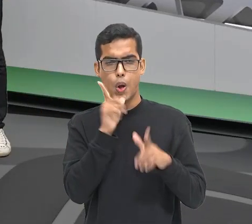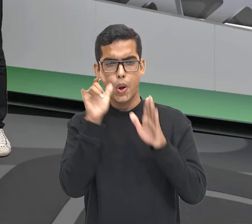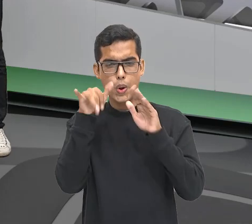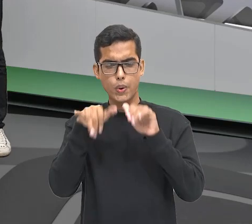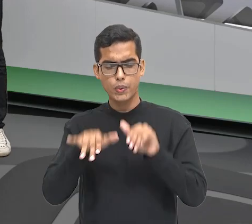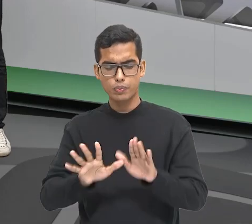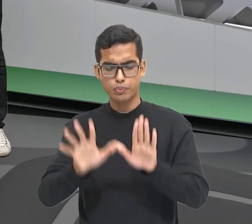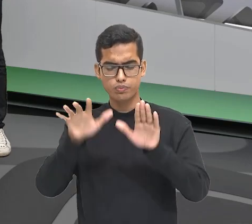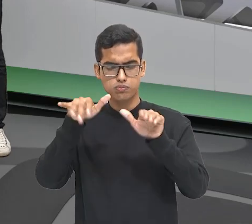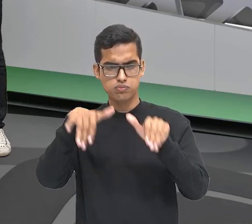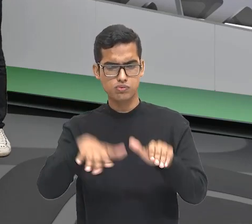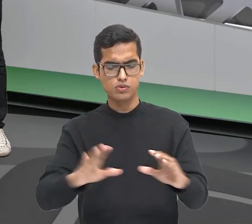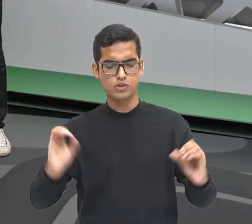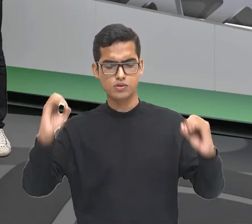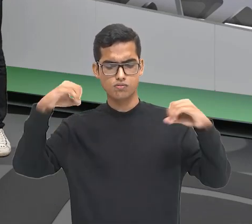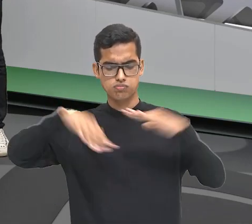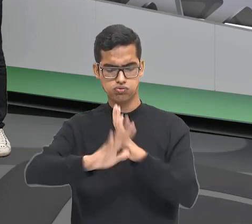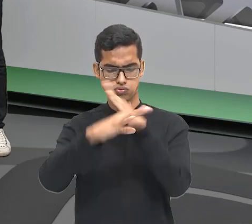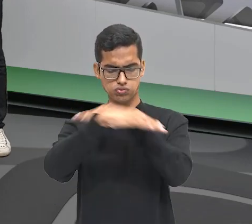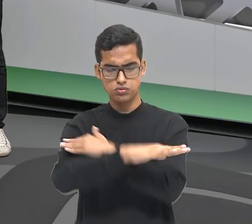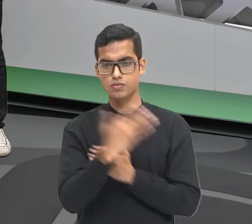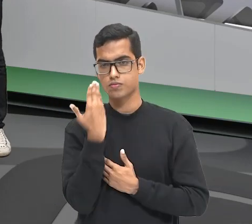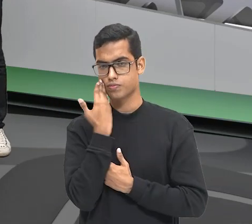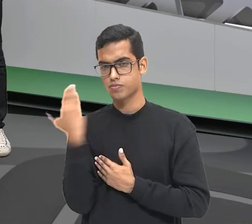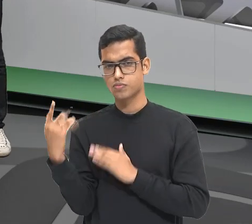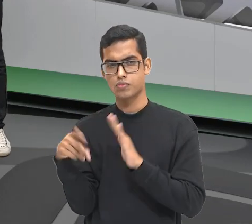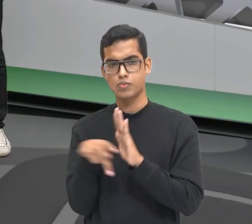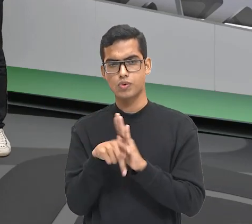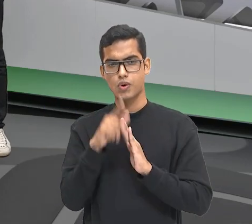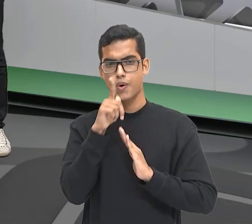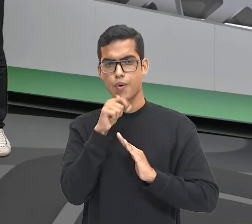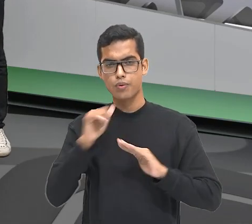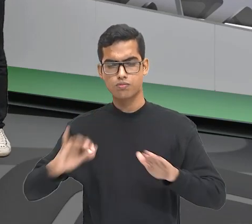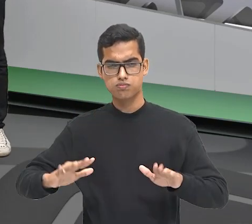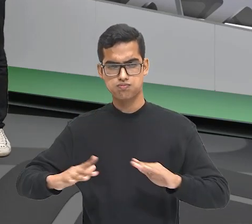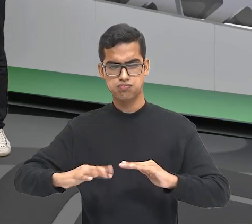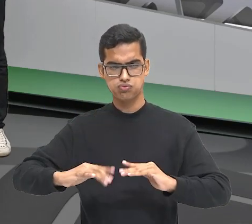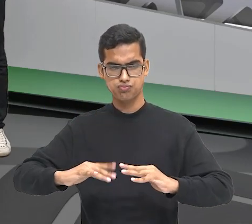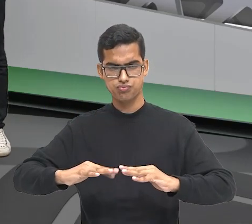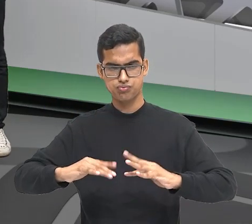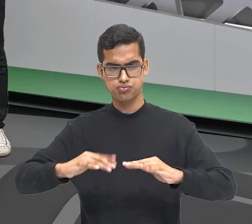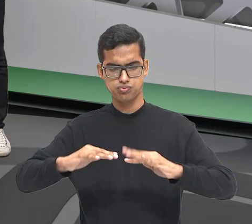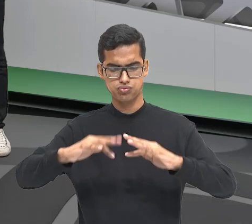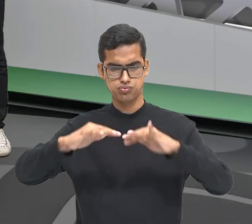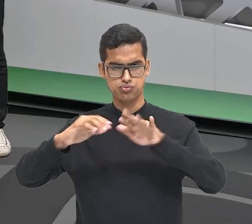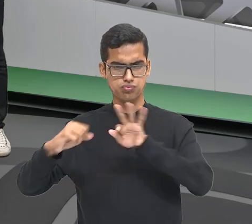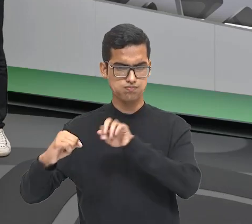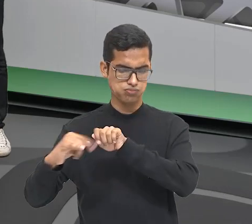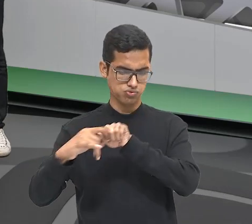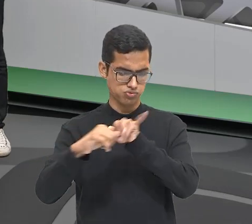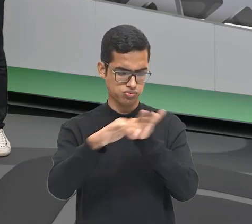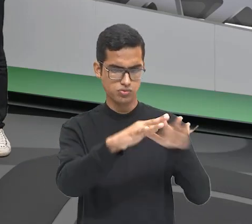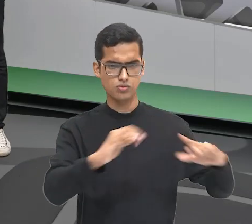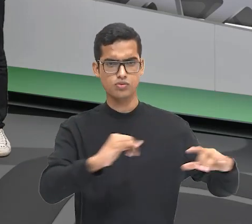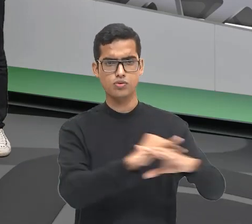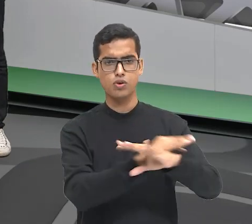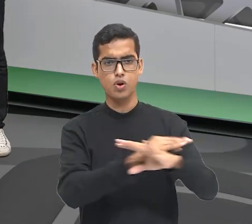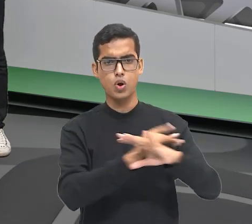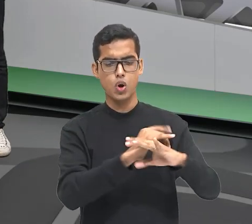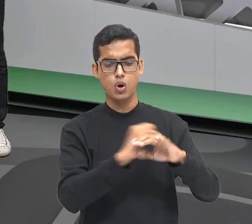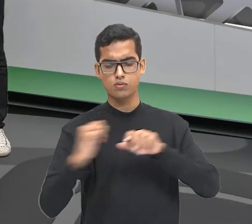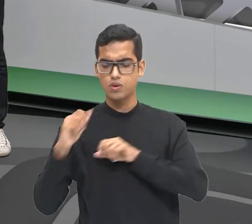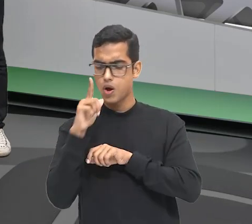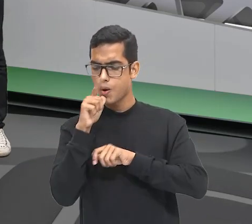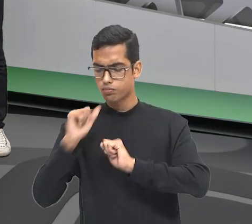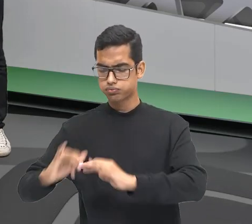próximo ao mar, né? E com esse aumento lá das ondas, olha só o tamanho dessa onda que se formou, e ela chega a invadir